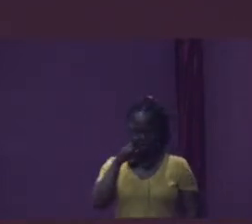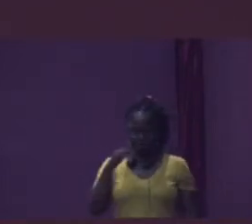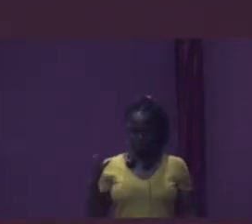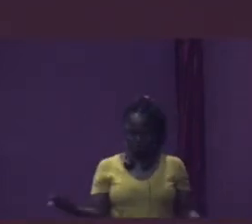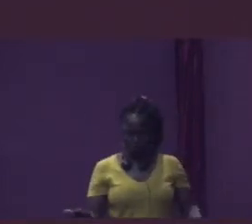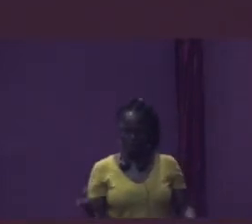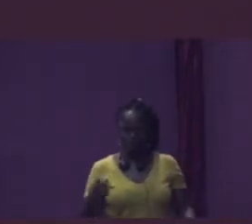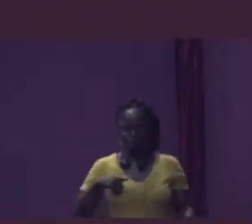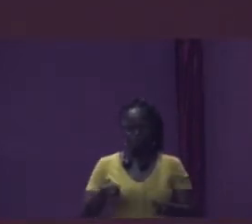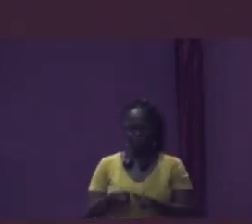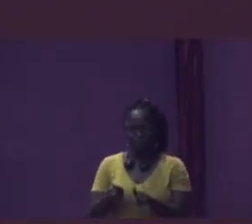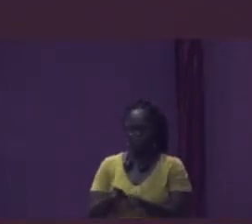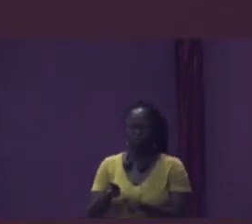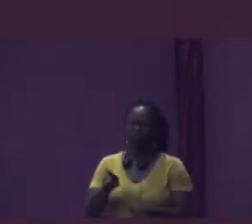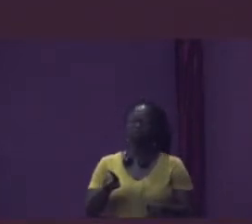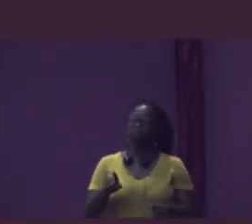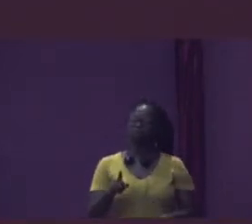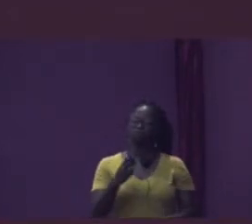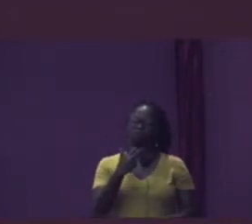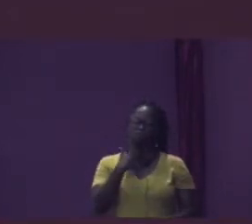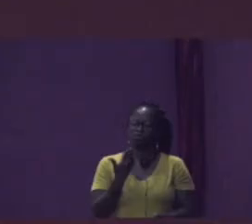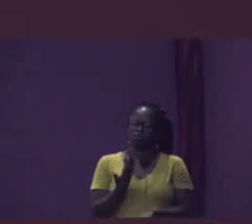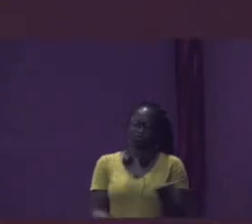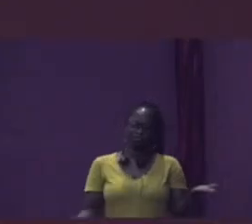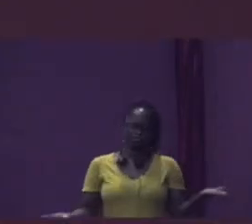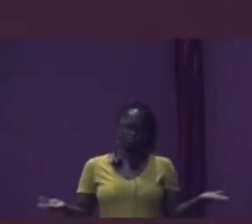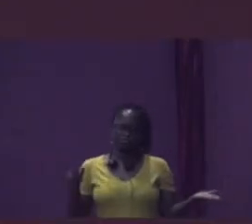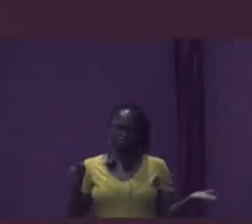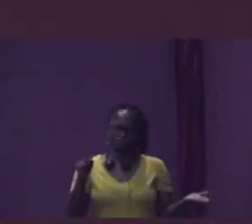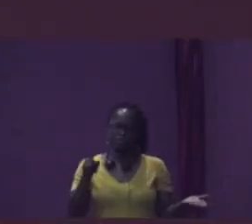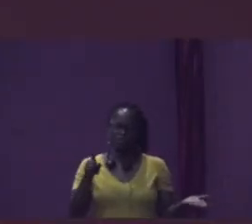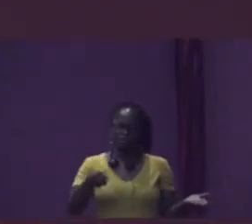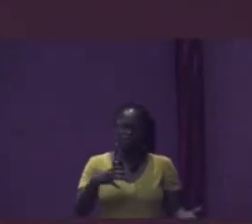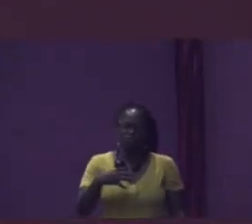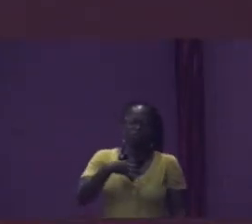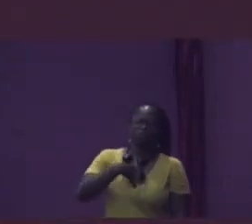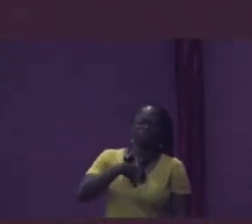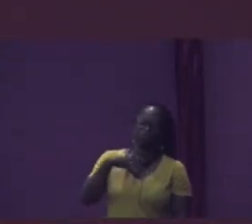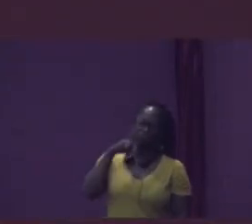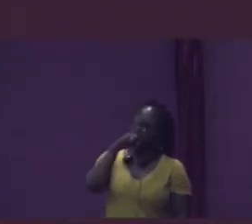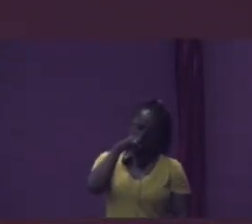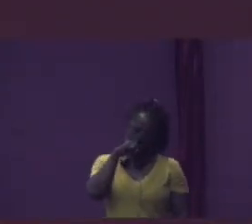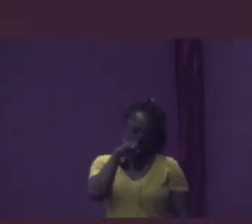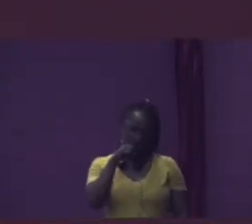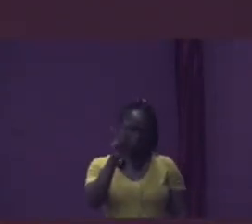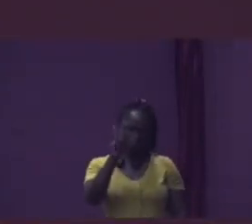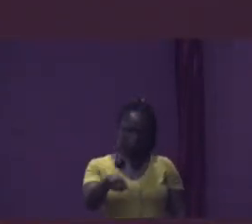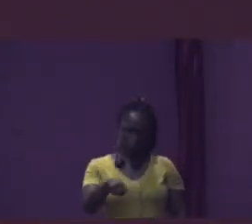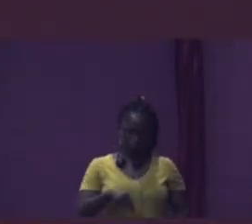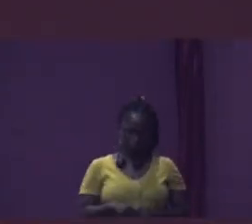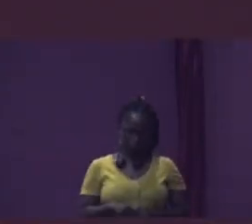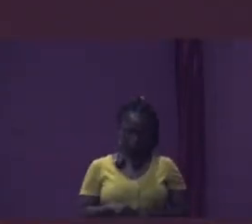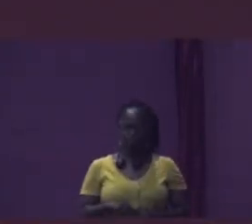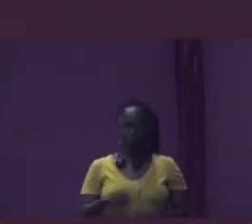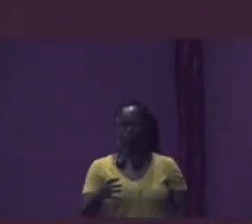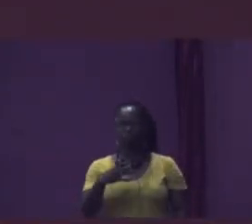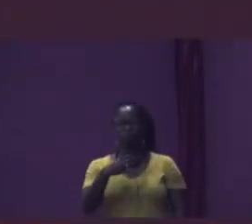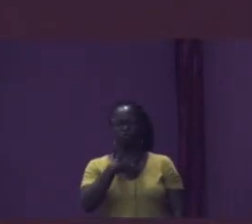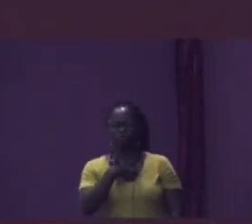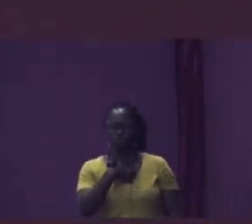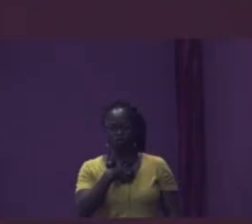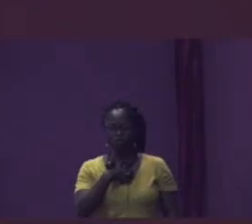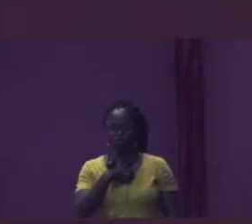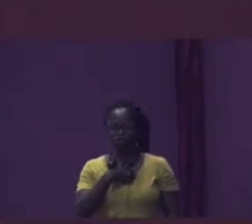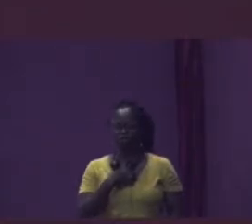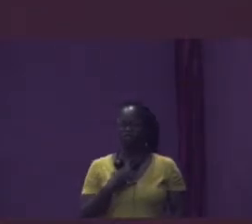e colaboradoras, não podemos perder de vista que o manejo desses riscos torna-se um meio